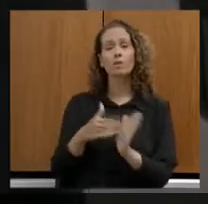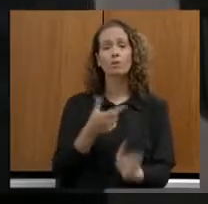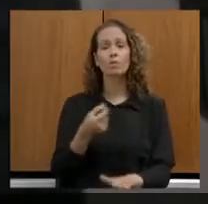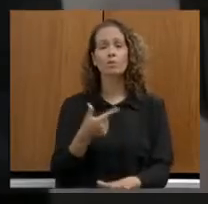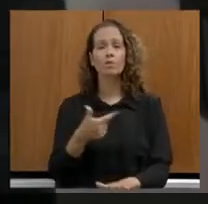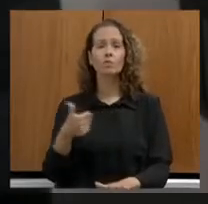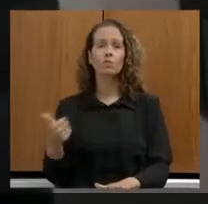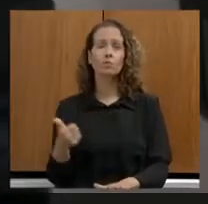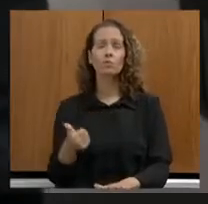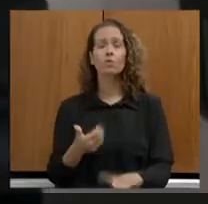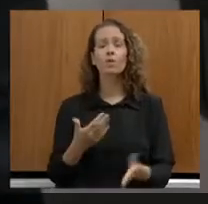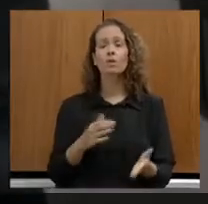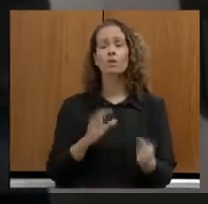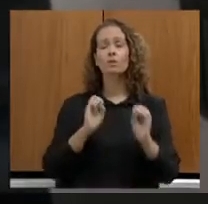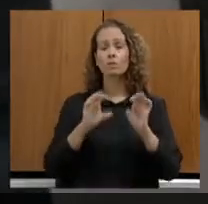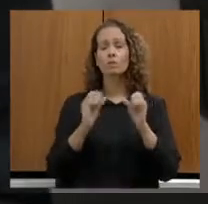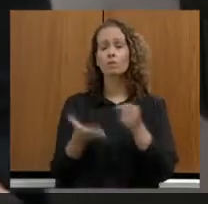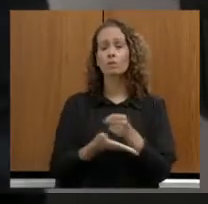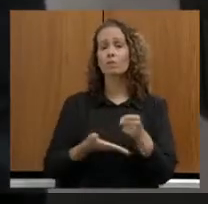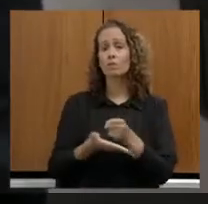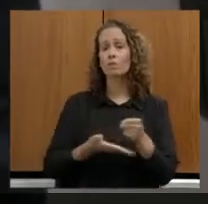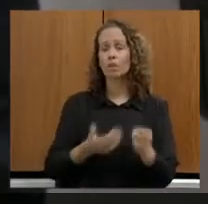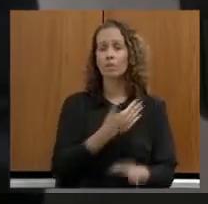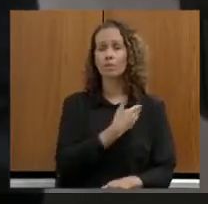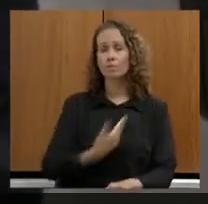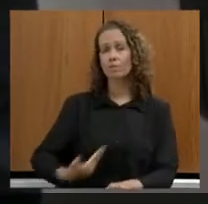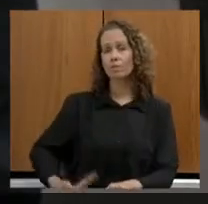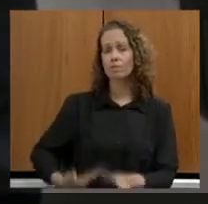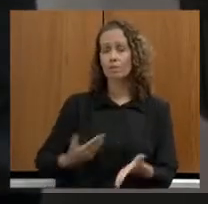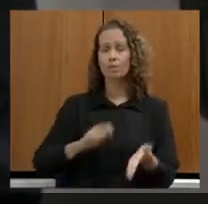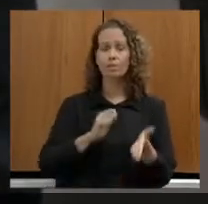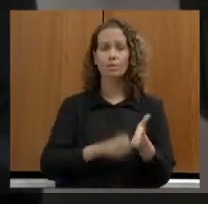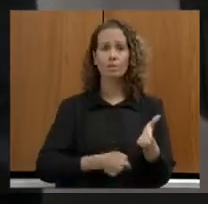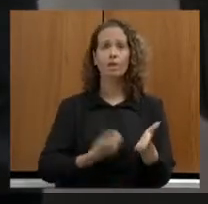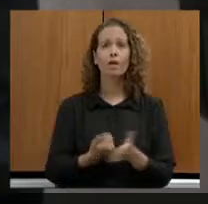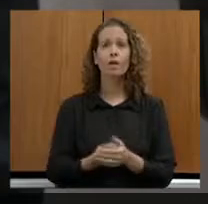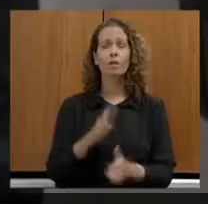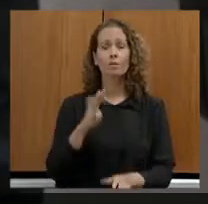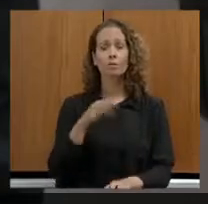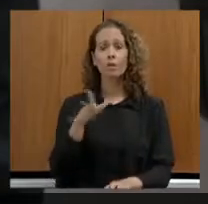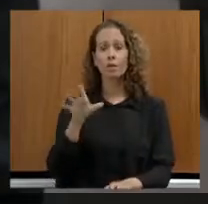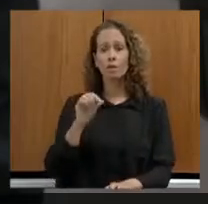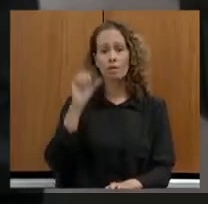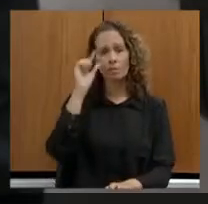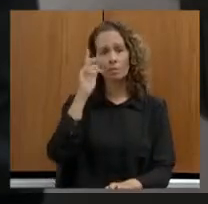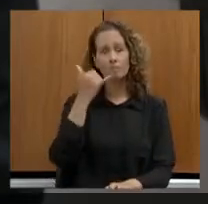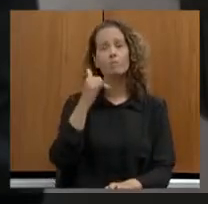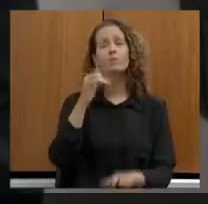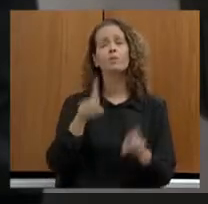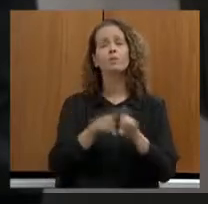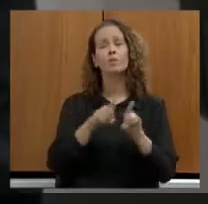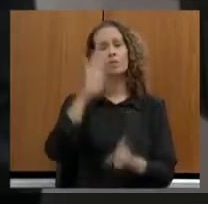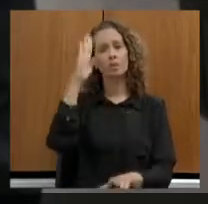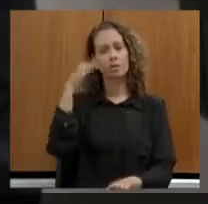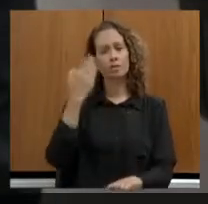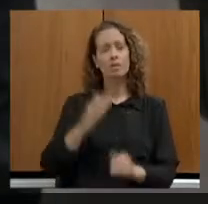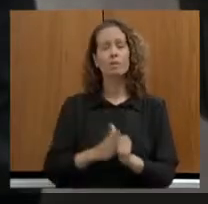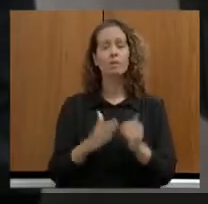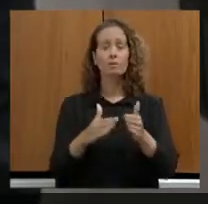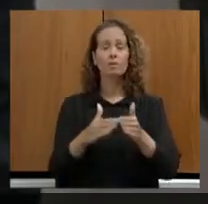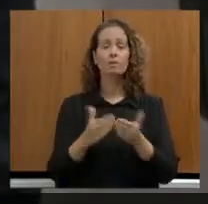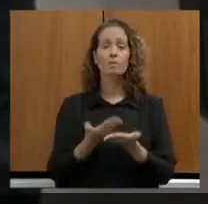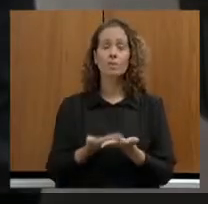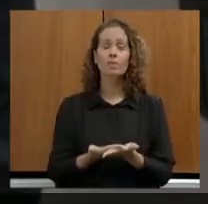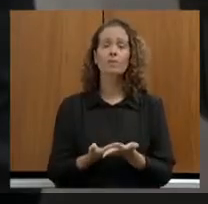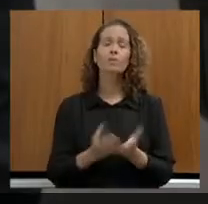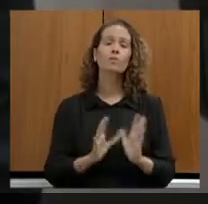na etapa da Educação Básica da rede estadual de ensino requerimento assinado dos deputados Betão Professor colei tem Beatriz Cerqueira é que alimente